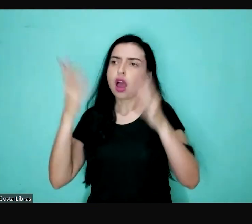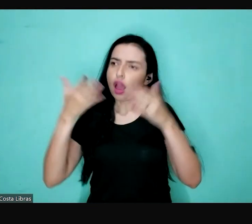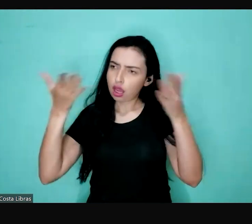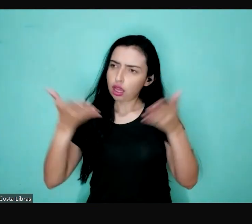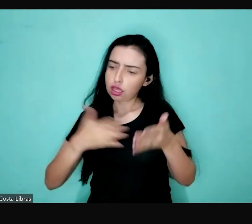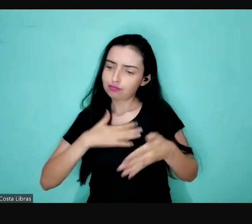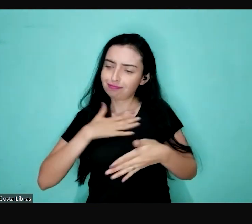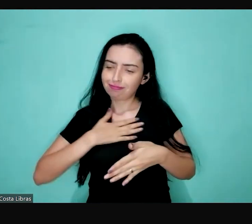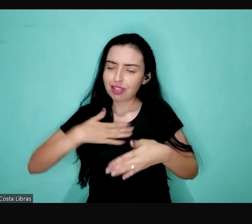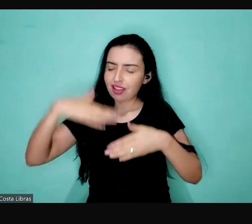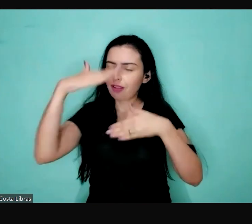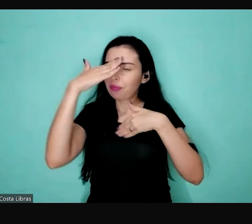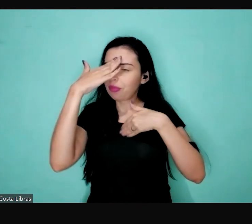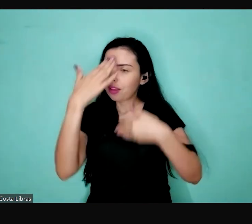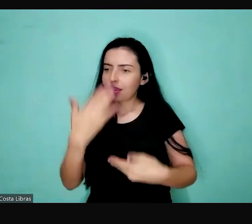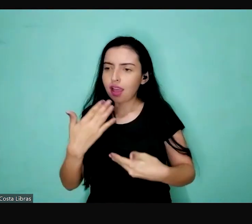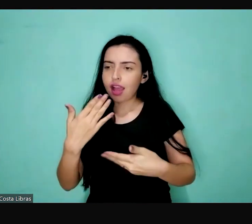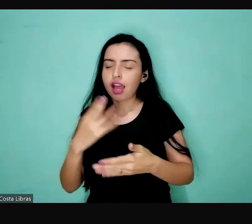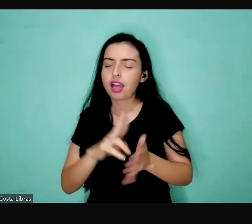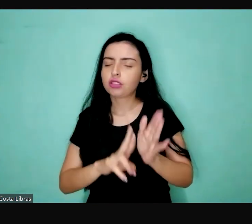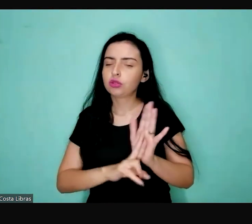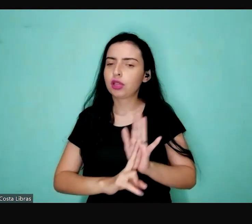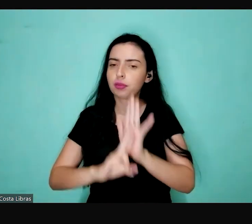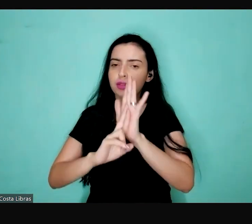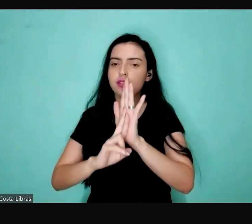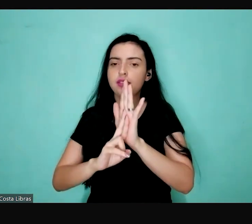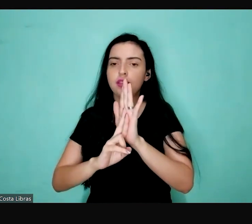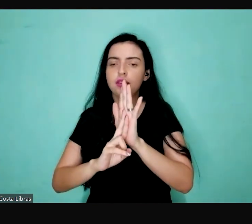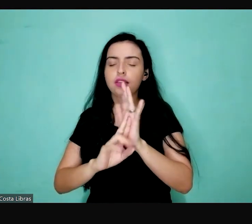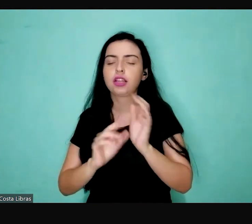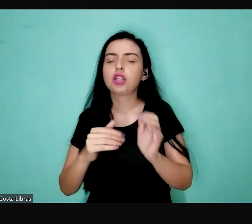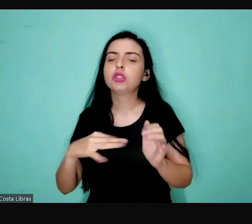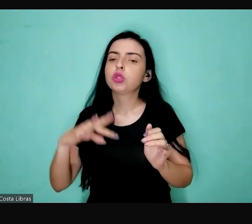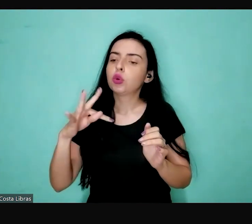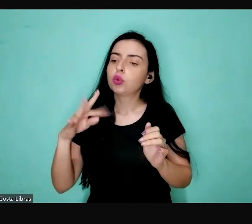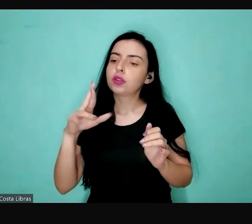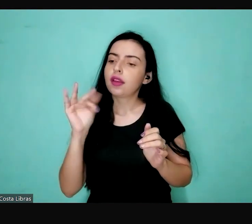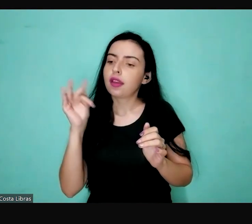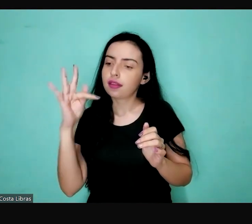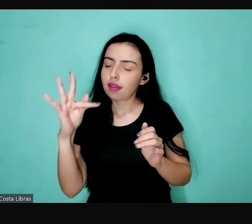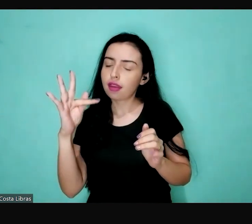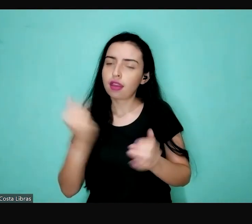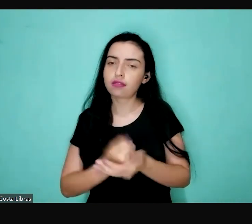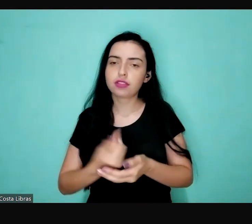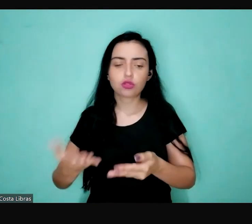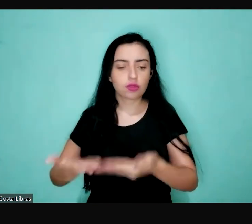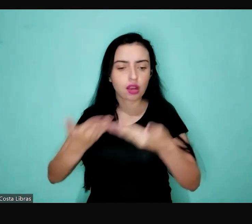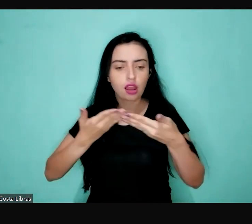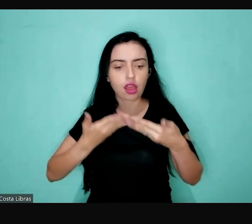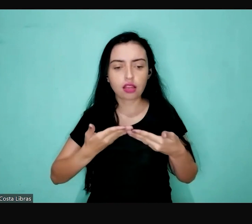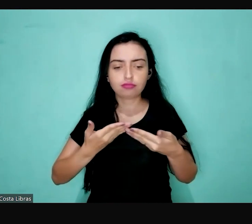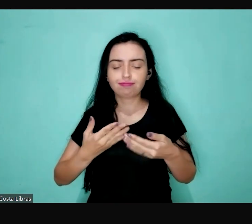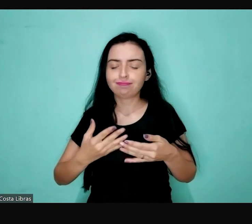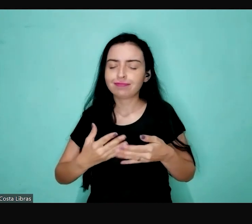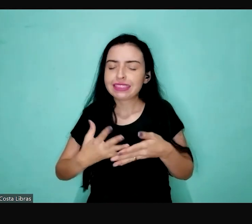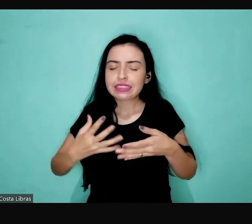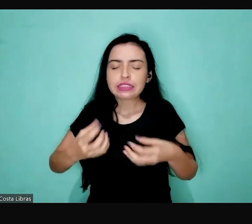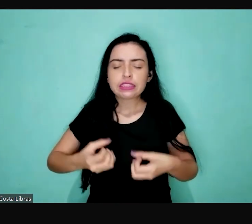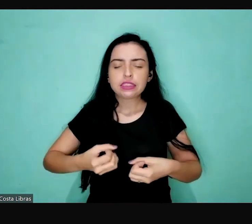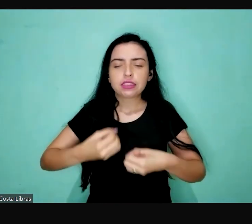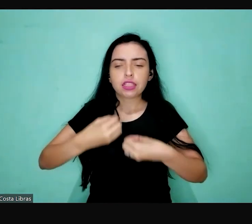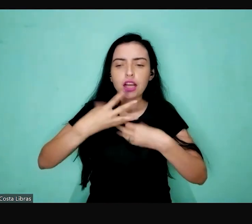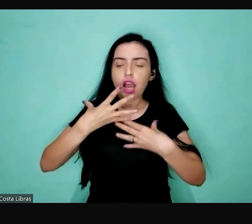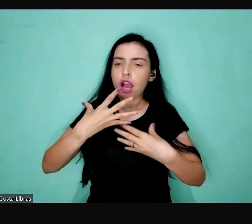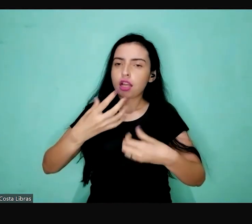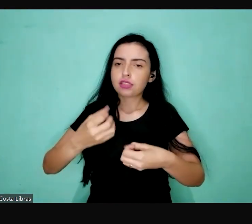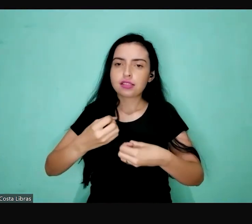imensa gratidão pela iniciativa de Vossa Excelência de estar aqui conosco, nos presentear com essa